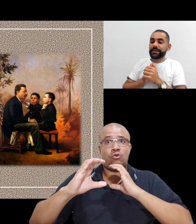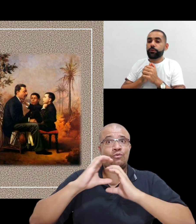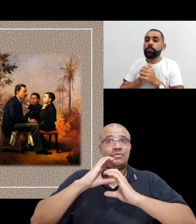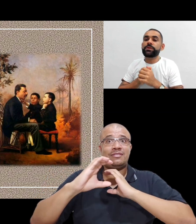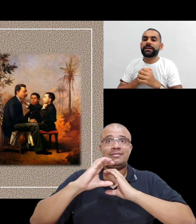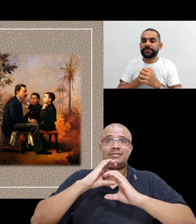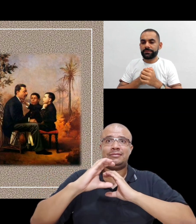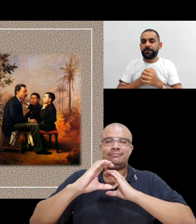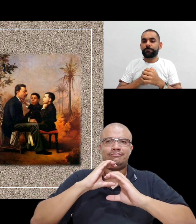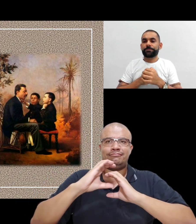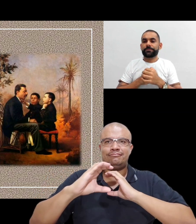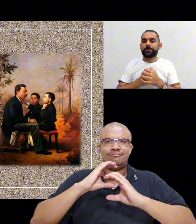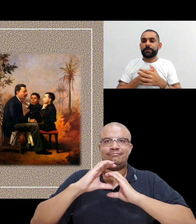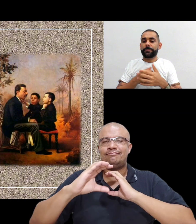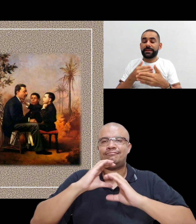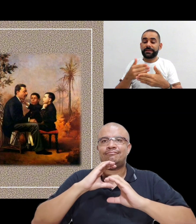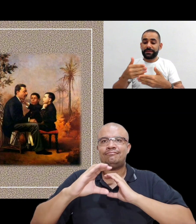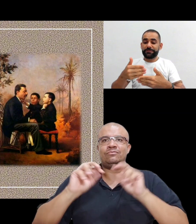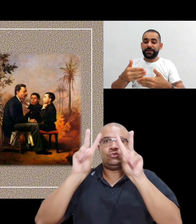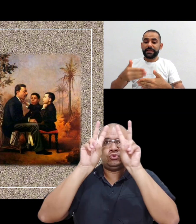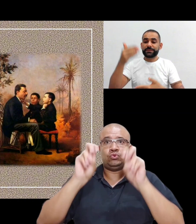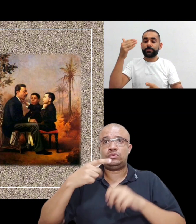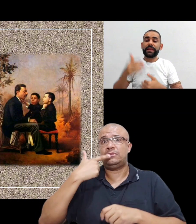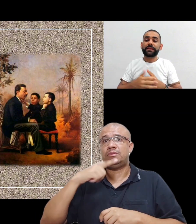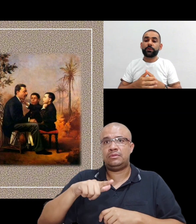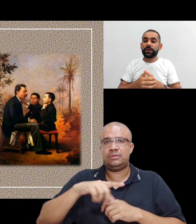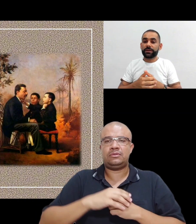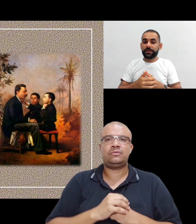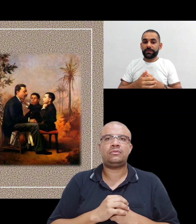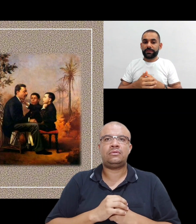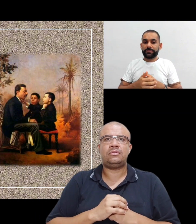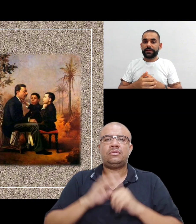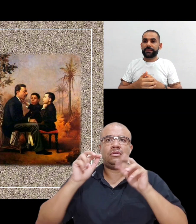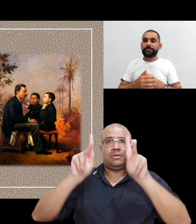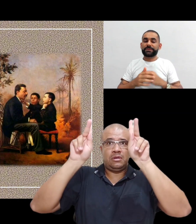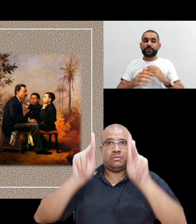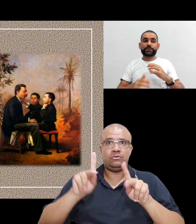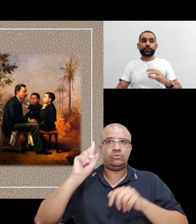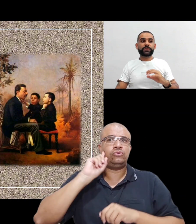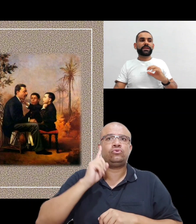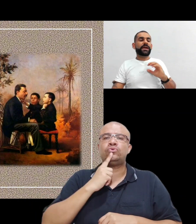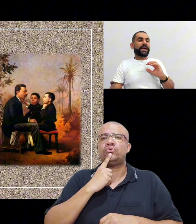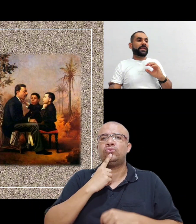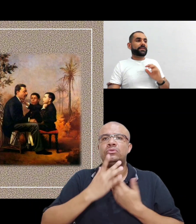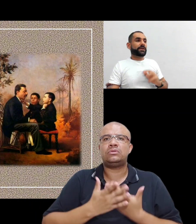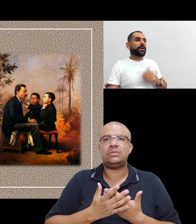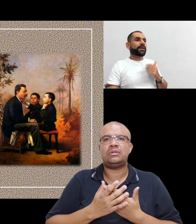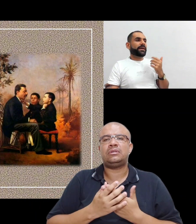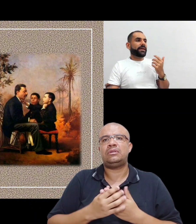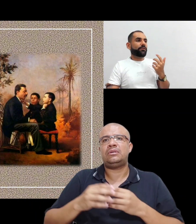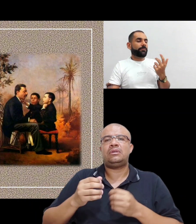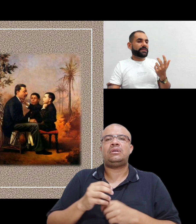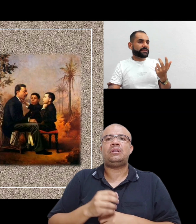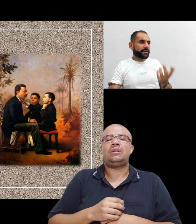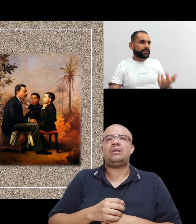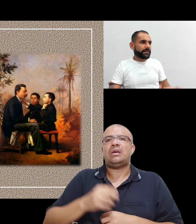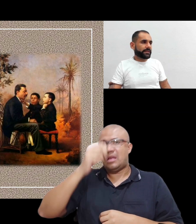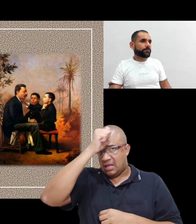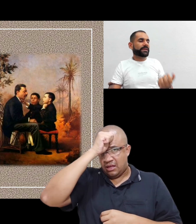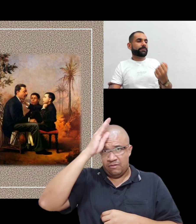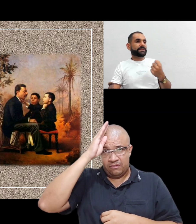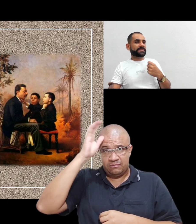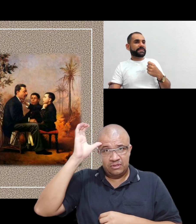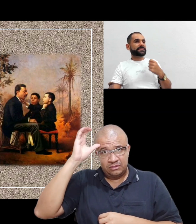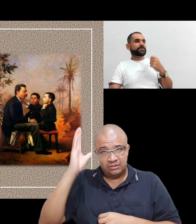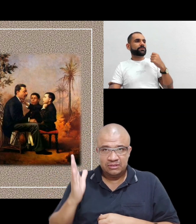a barreira comunicacional, uma barreira que fala sobre a língua, né? A pessoa surda ela não é alfabetizada na